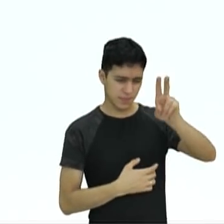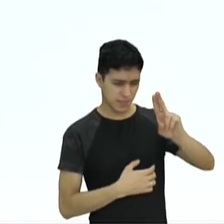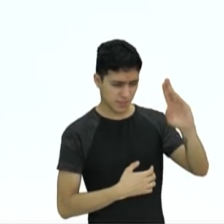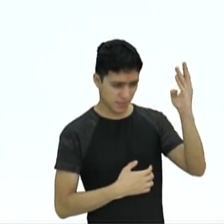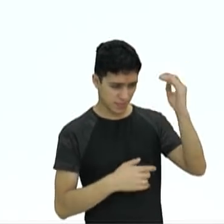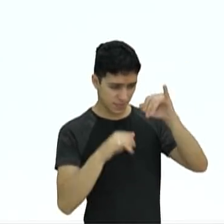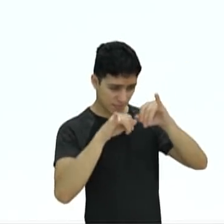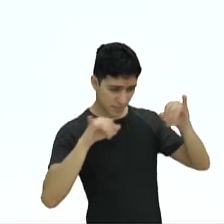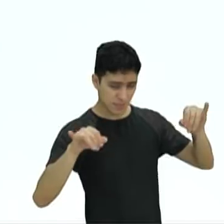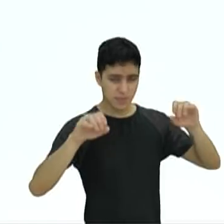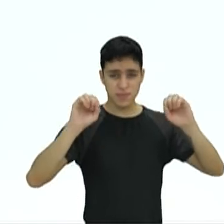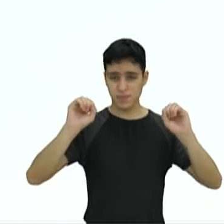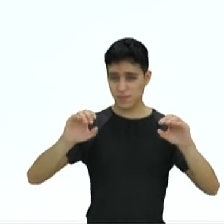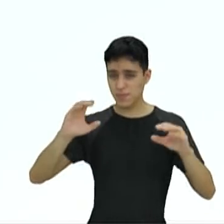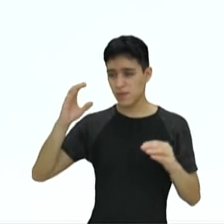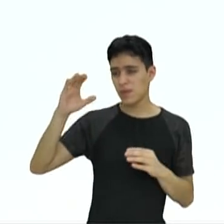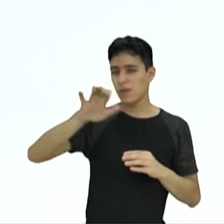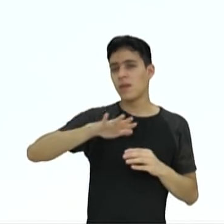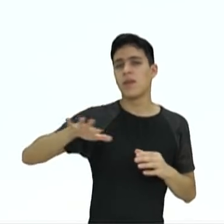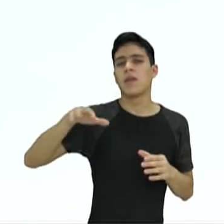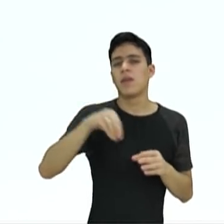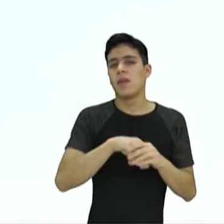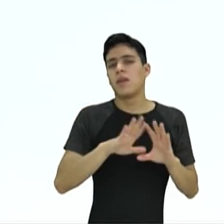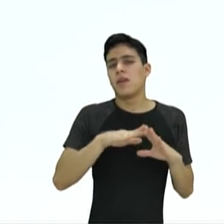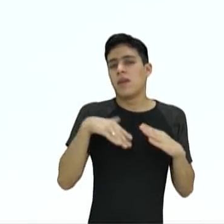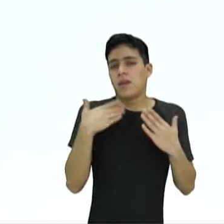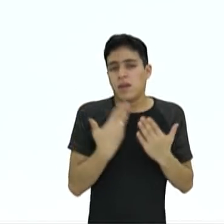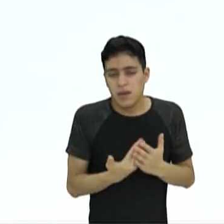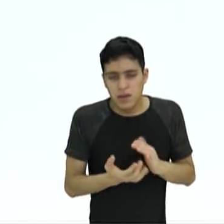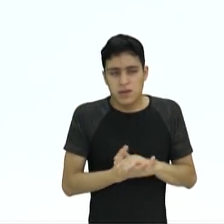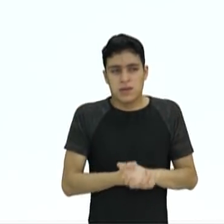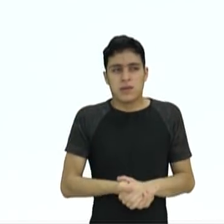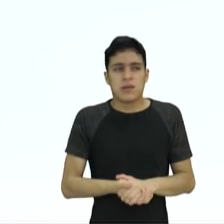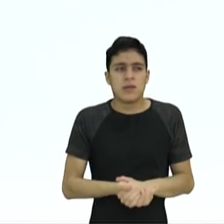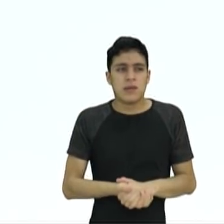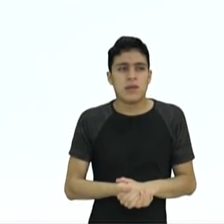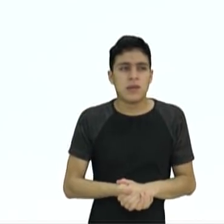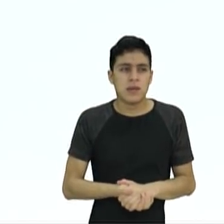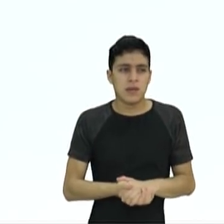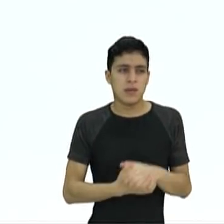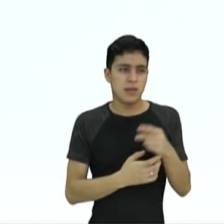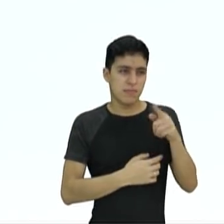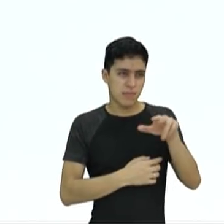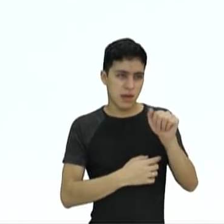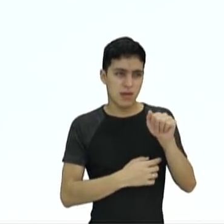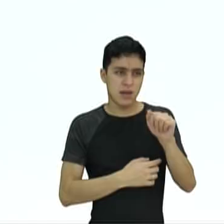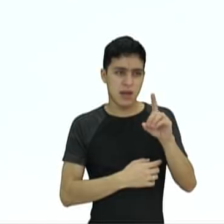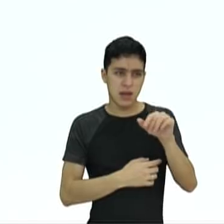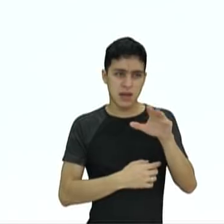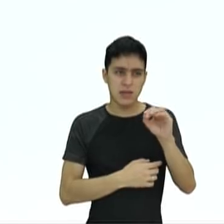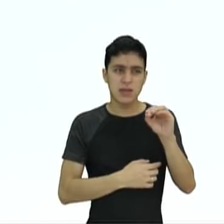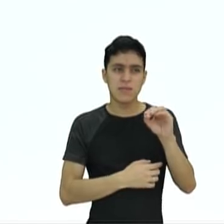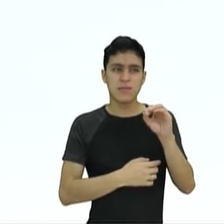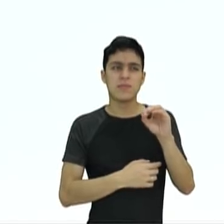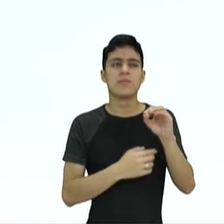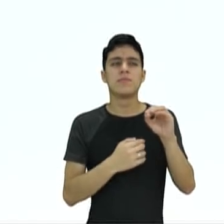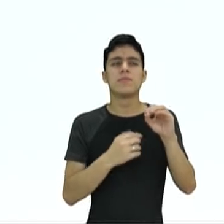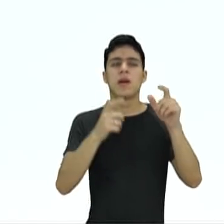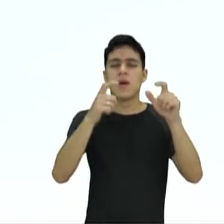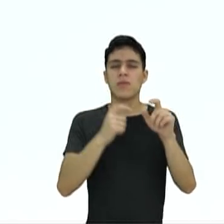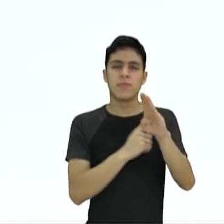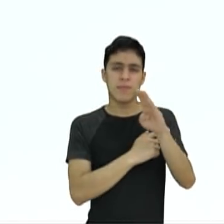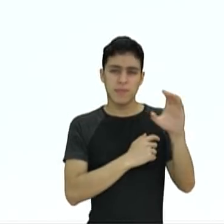news para ensinar ciência na escola. Paula Adamo e Doeta, da BBC Brasil em São